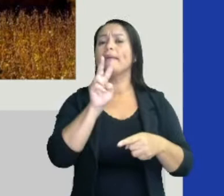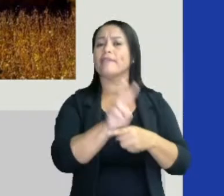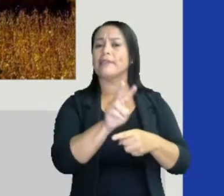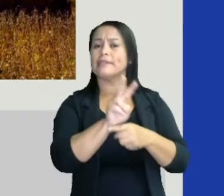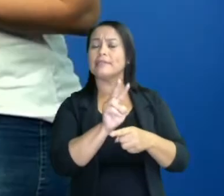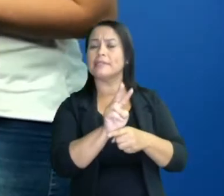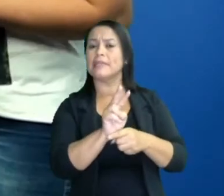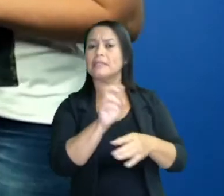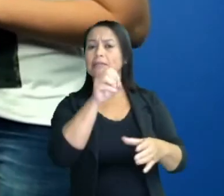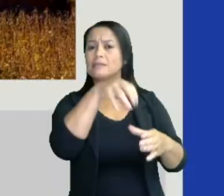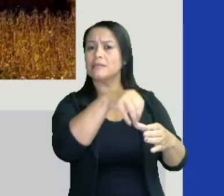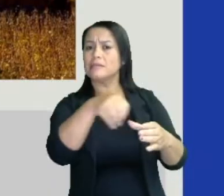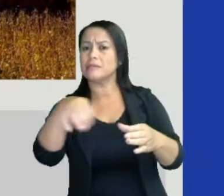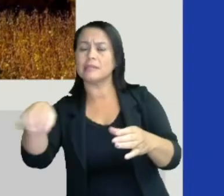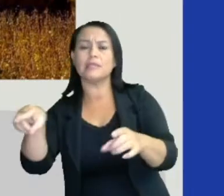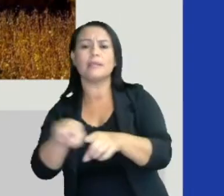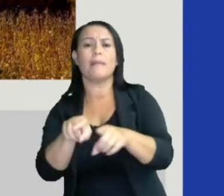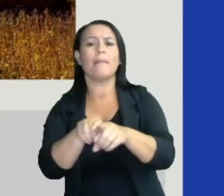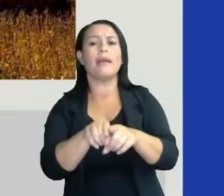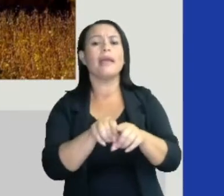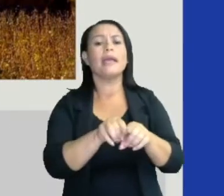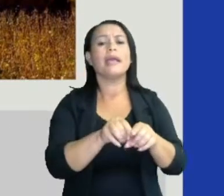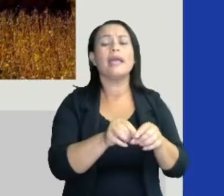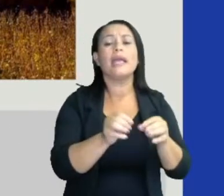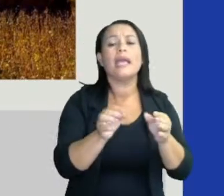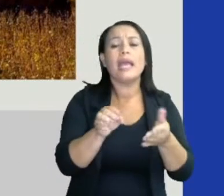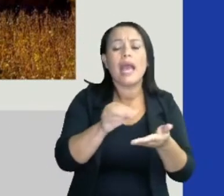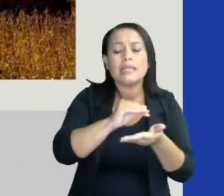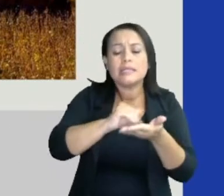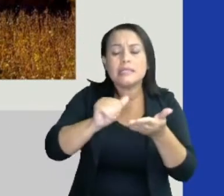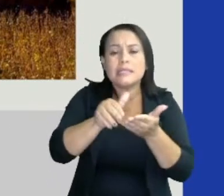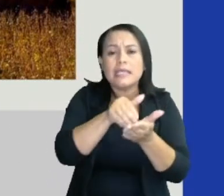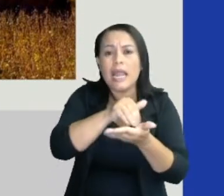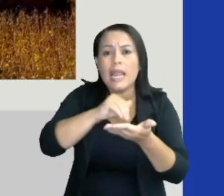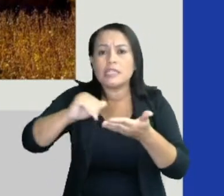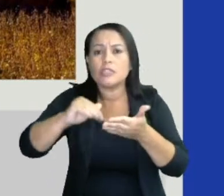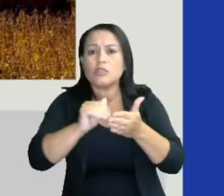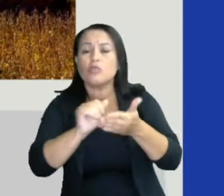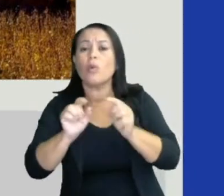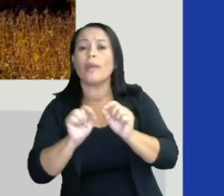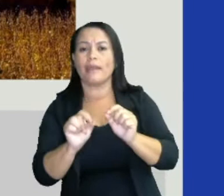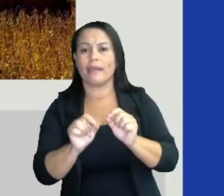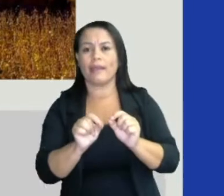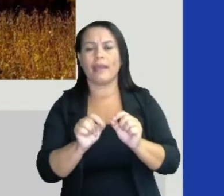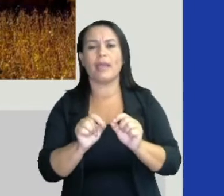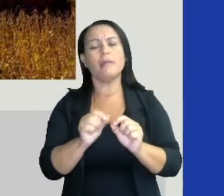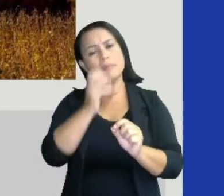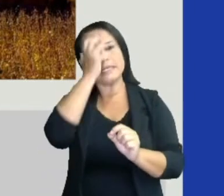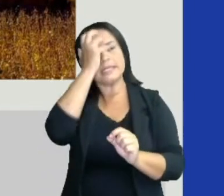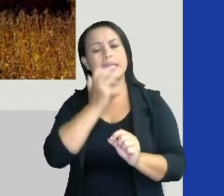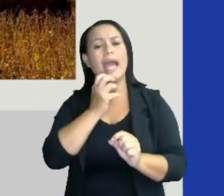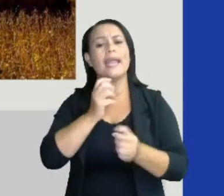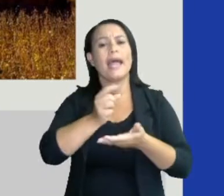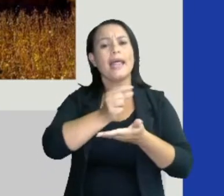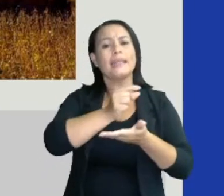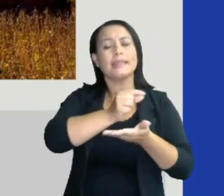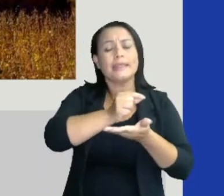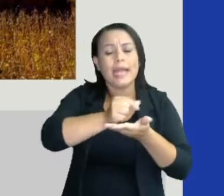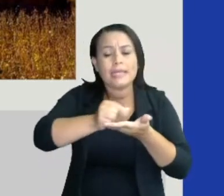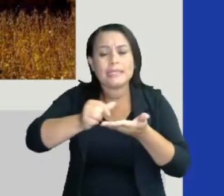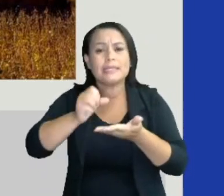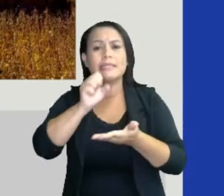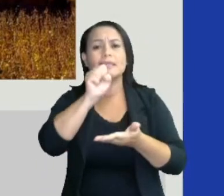insumos Oi e a seleção rigorosa das sementes a partir do momento que eu quero a maior produtividade